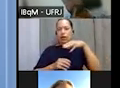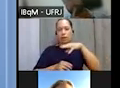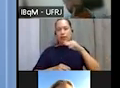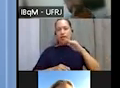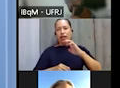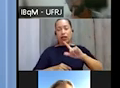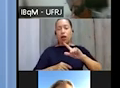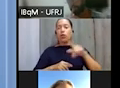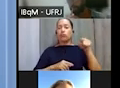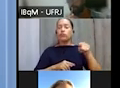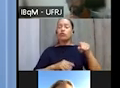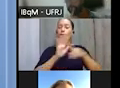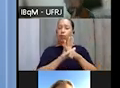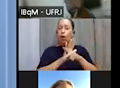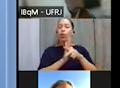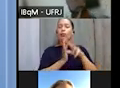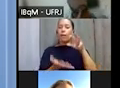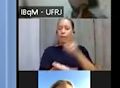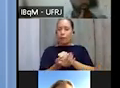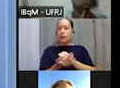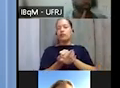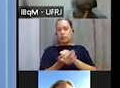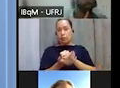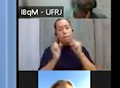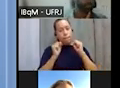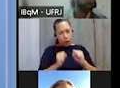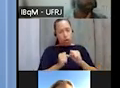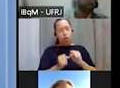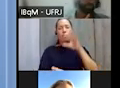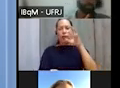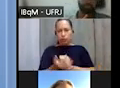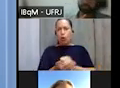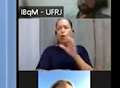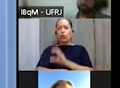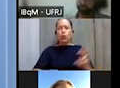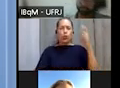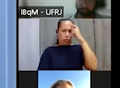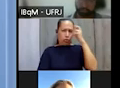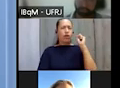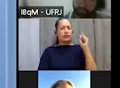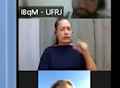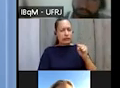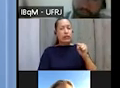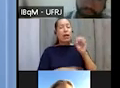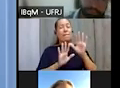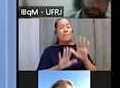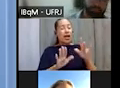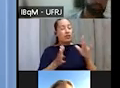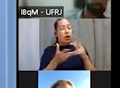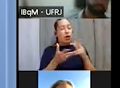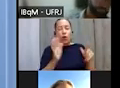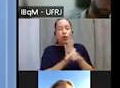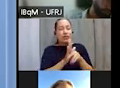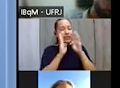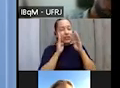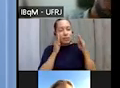mineral. Eles podem ser patrimônio cultural, mas em casos muito específicos, e até hoje nós não temos